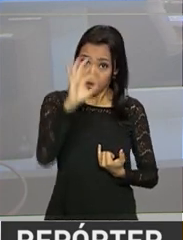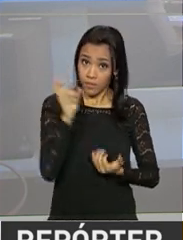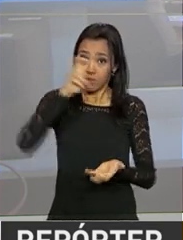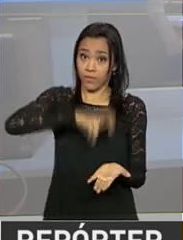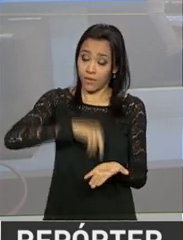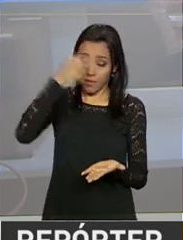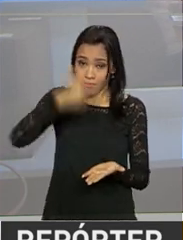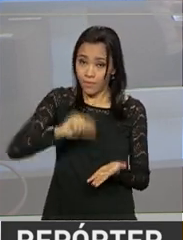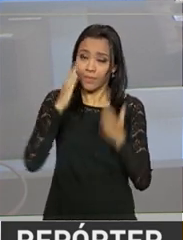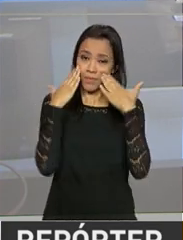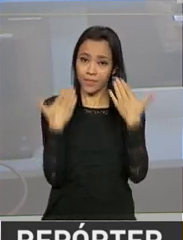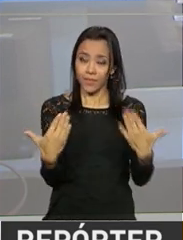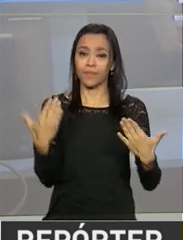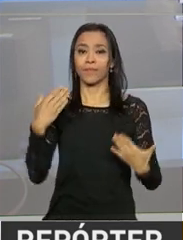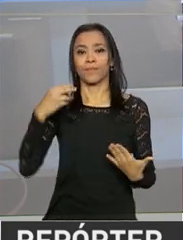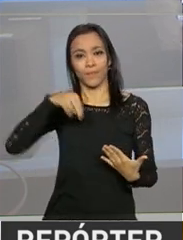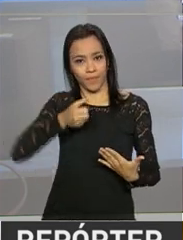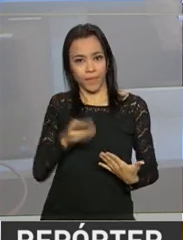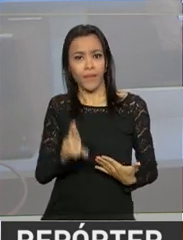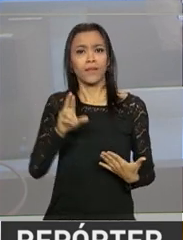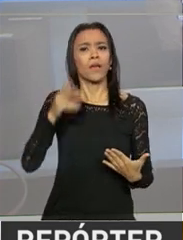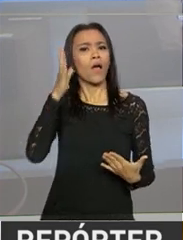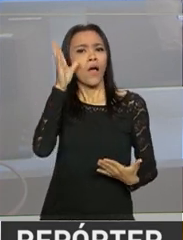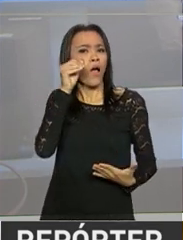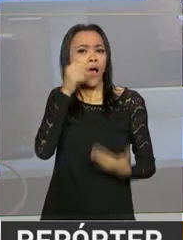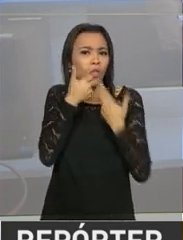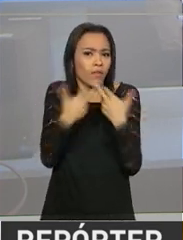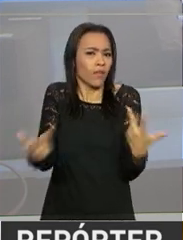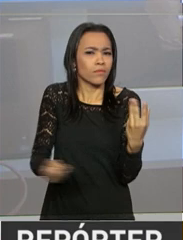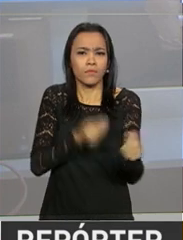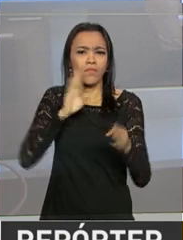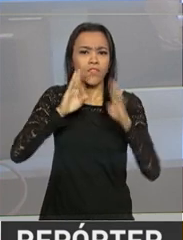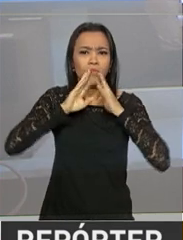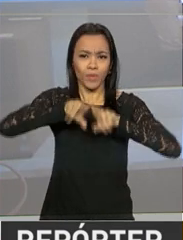próxima edição do Repórter NBR. Acompanhe também as novidades em nossas redes